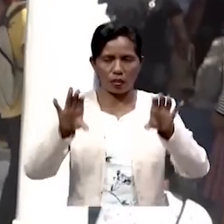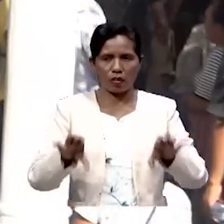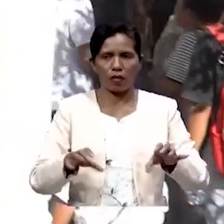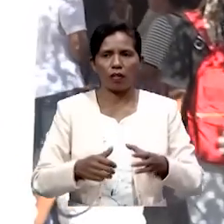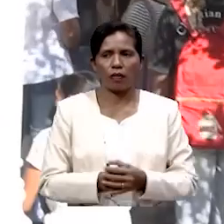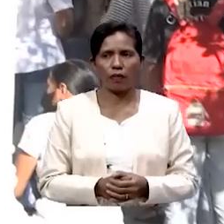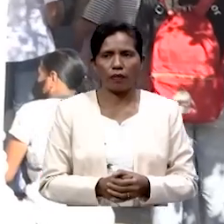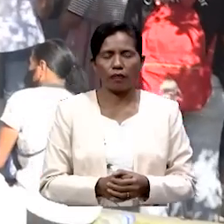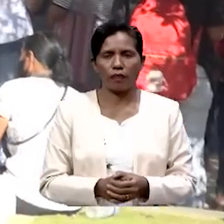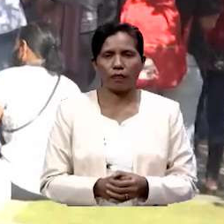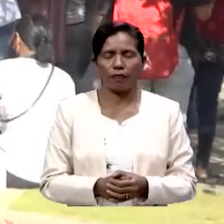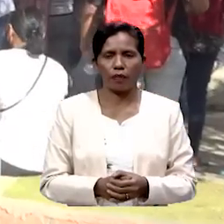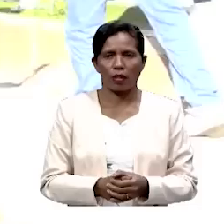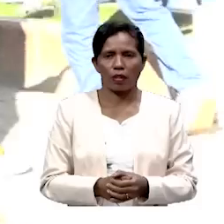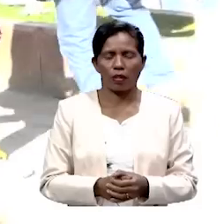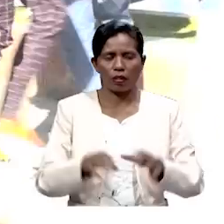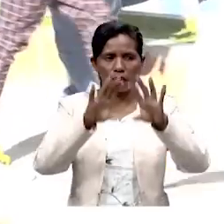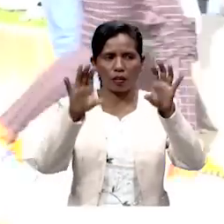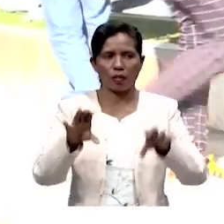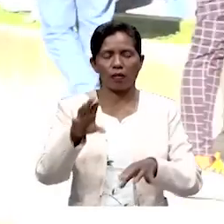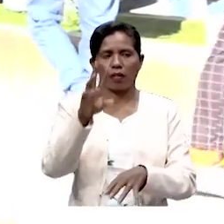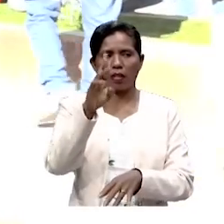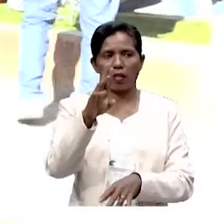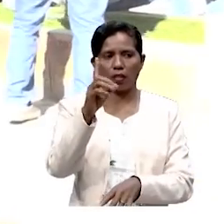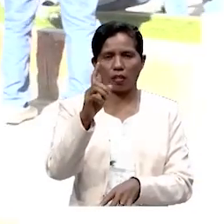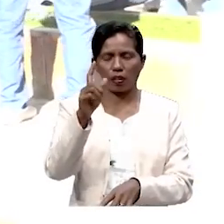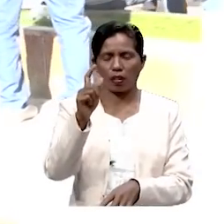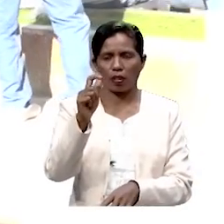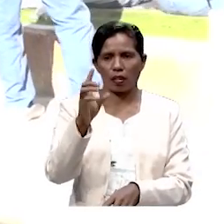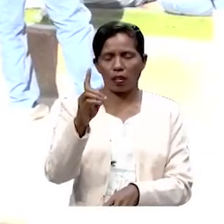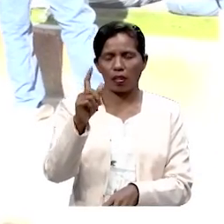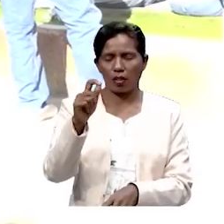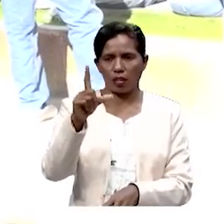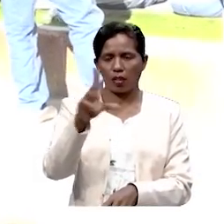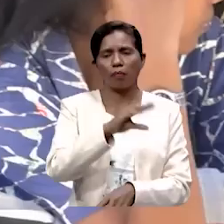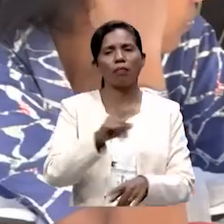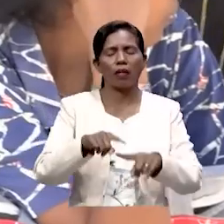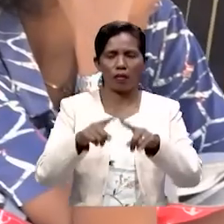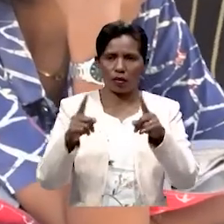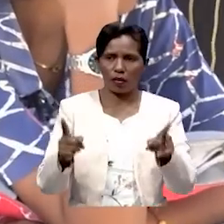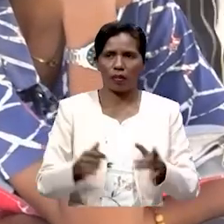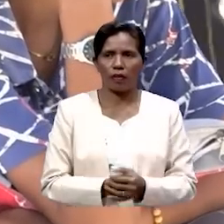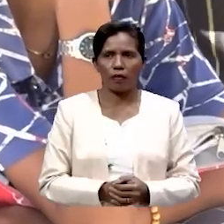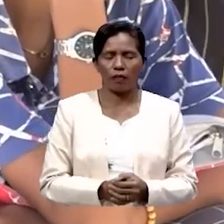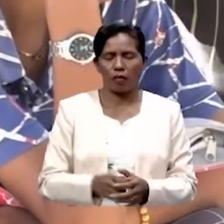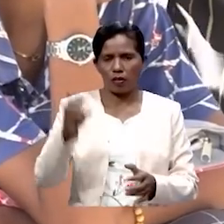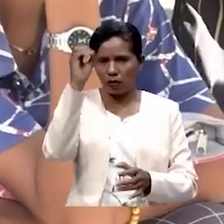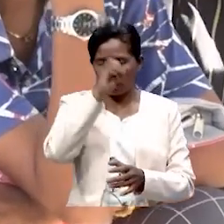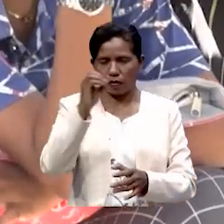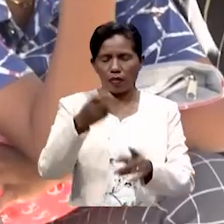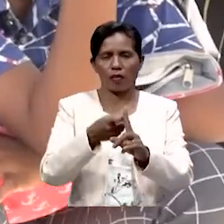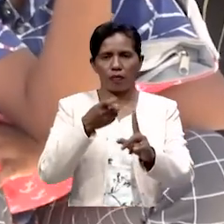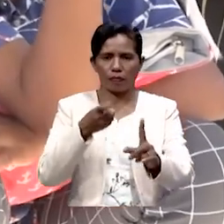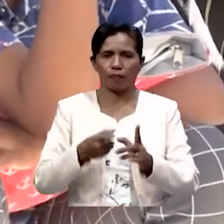certidão de RDTL. Mas tem limitação da observação